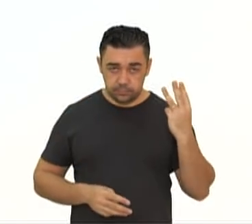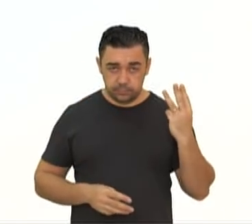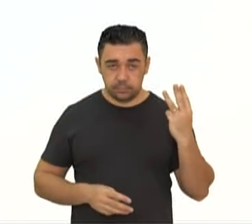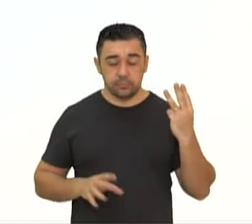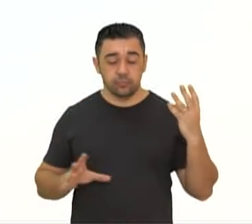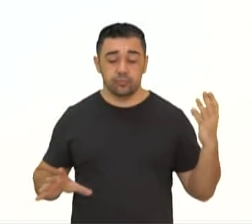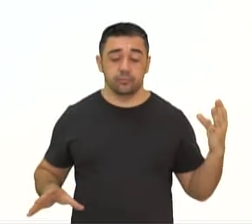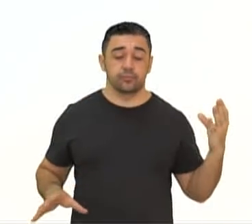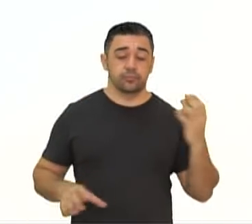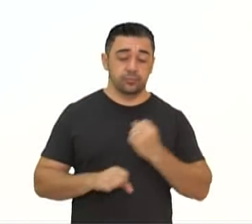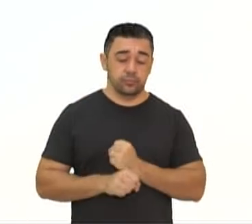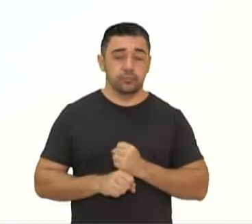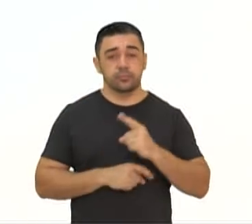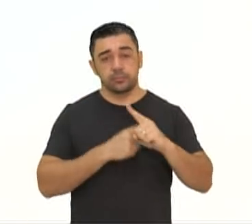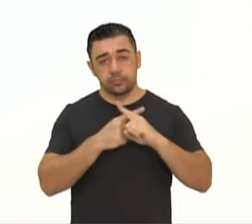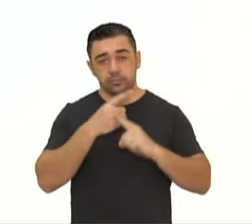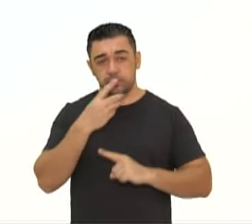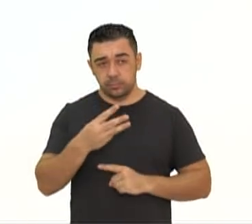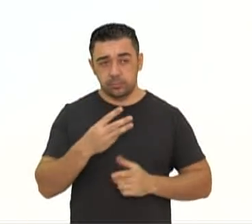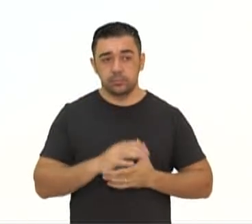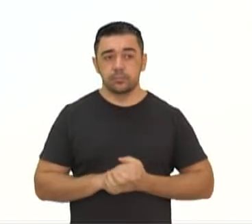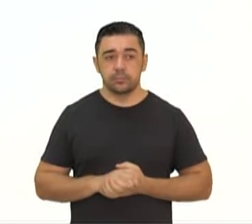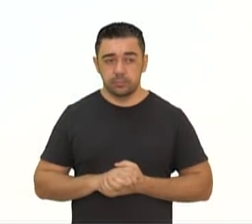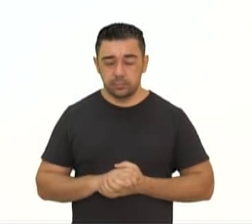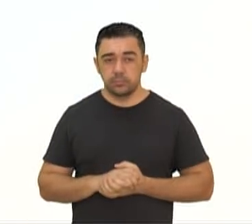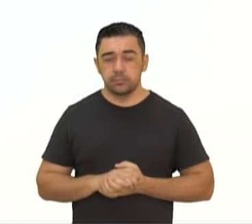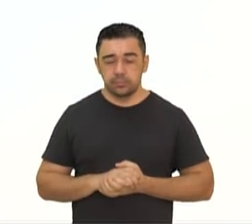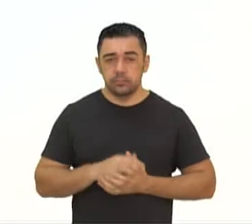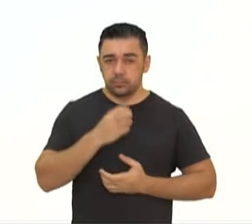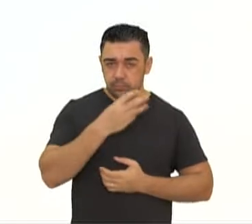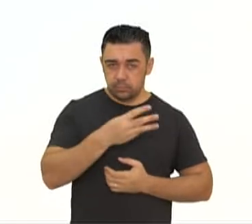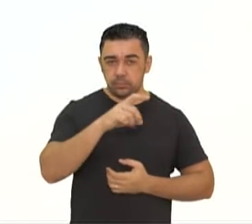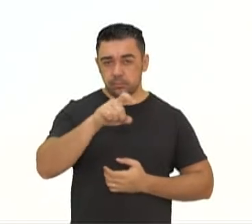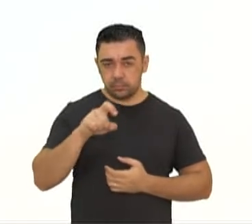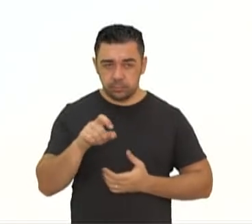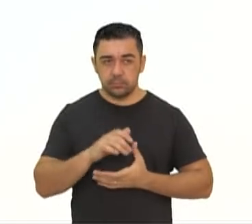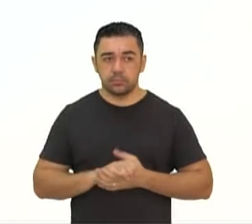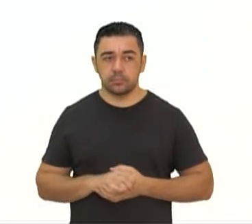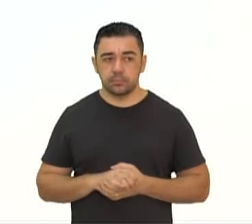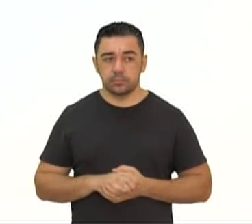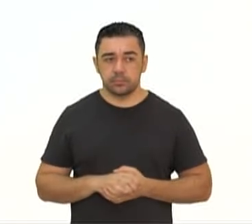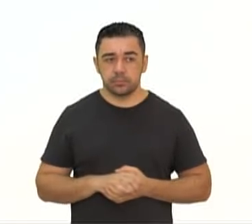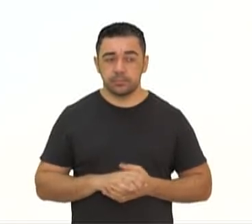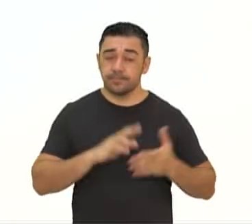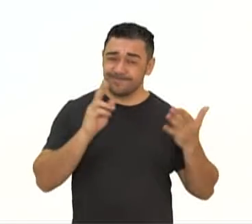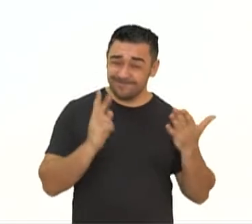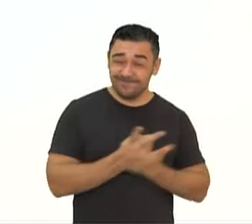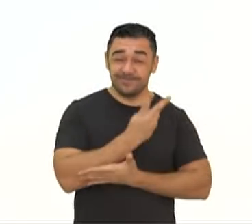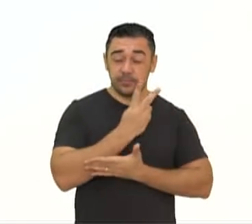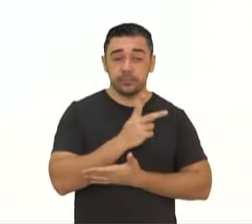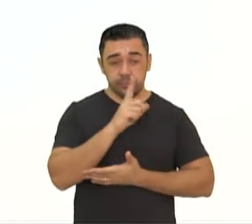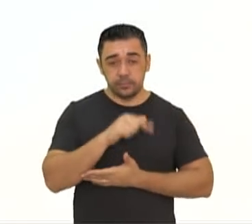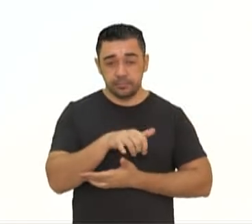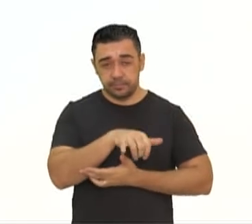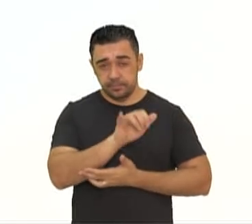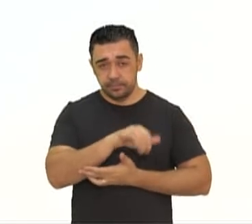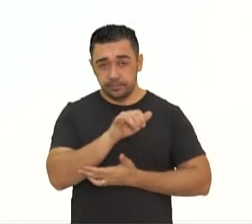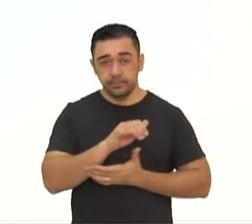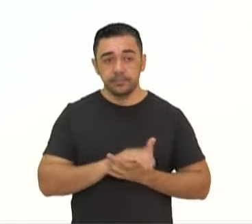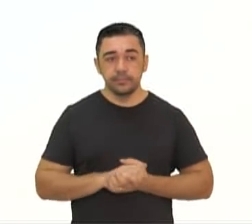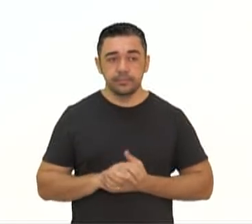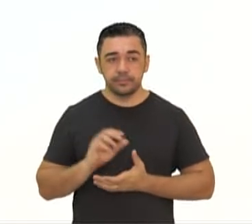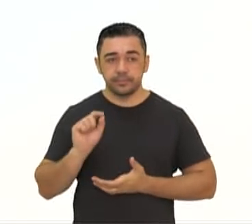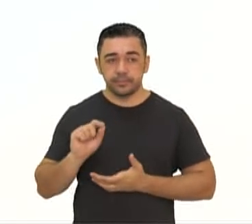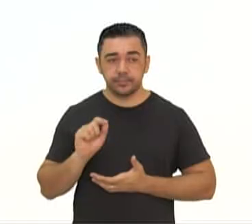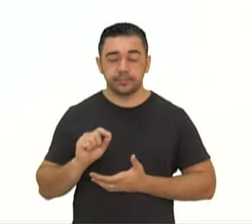de acertos vezes 3. A pontuação é 3X. A questão incorreta é Y. Isso